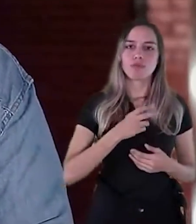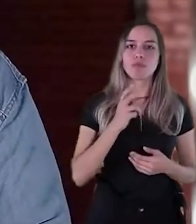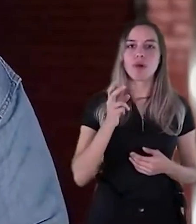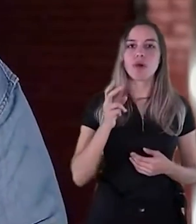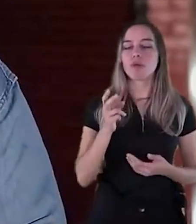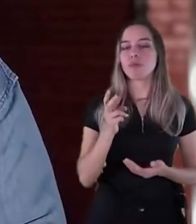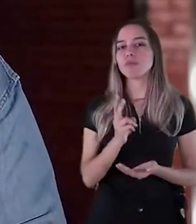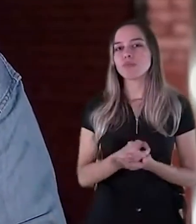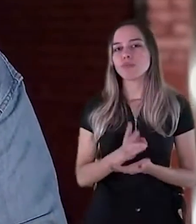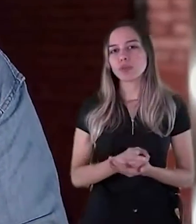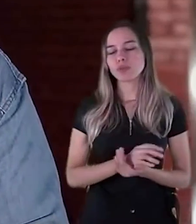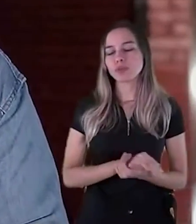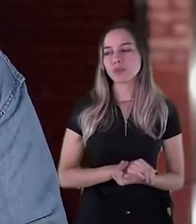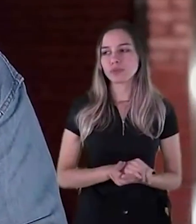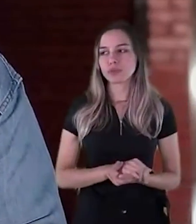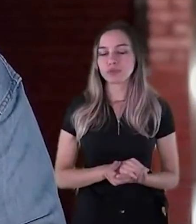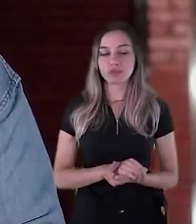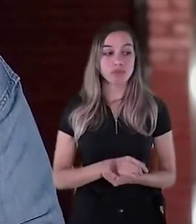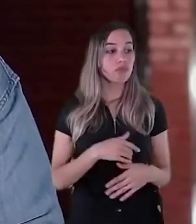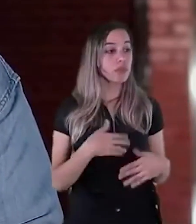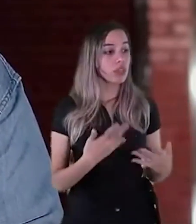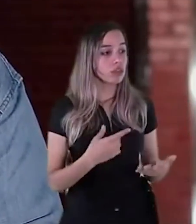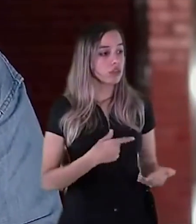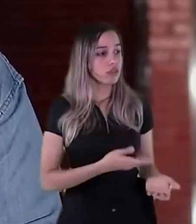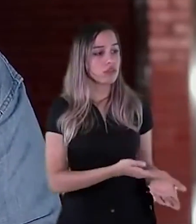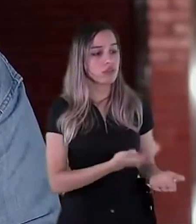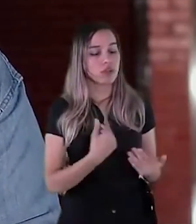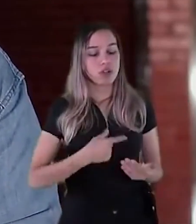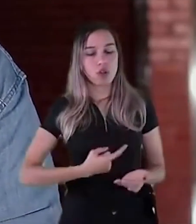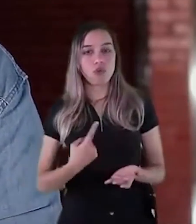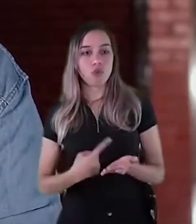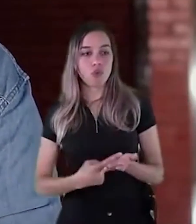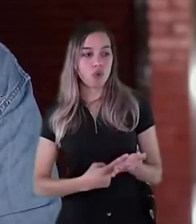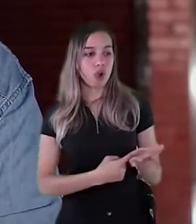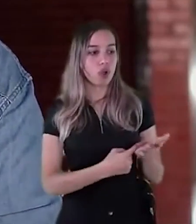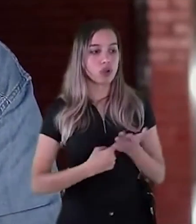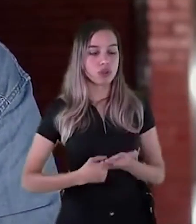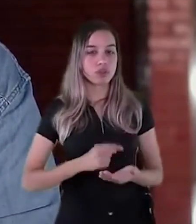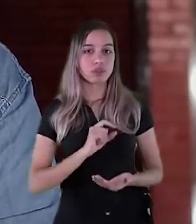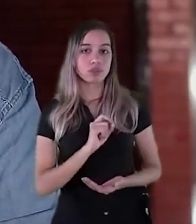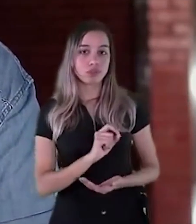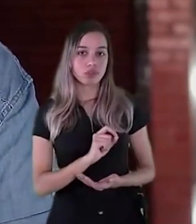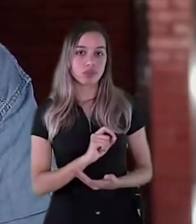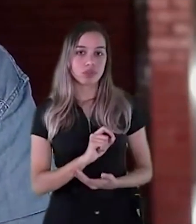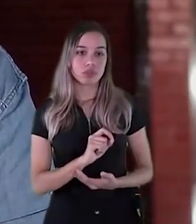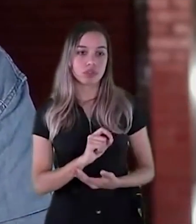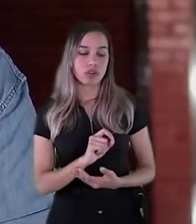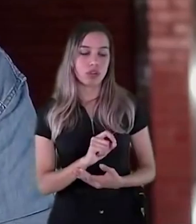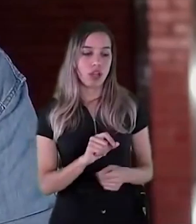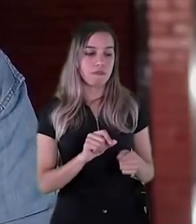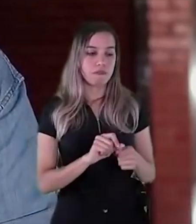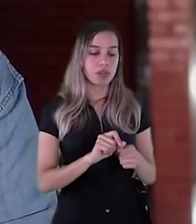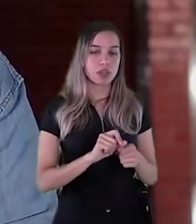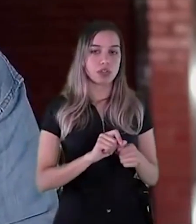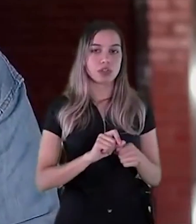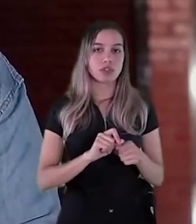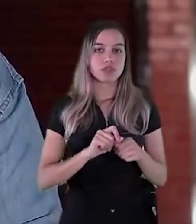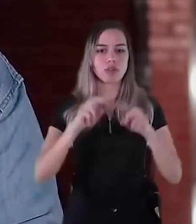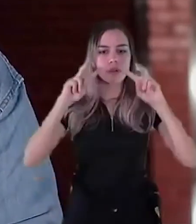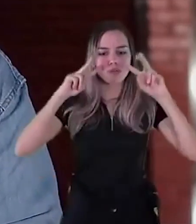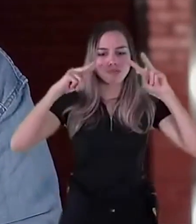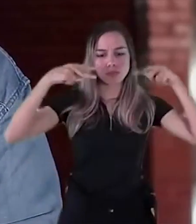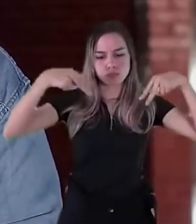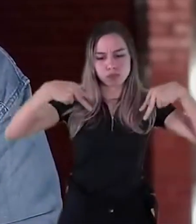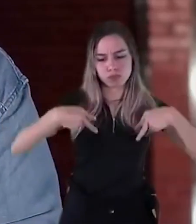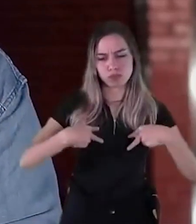desafio, vamos ao convite que você nos fez ao fazer essa reflexão do seu livro, A